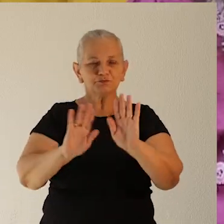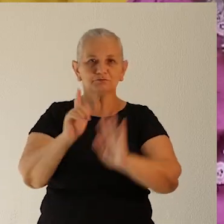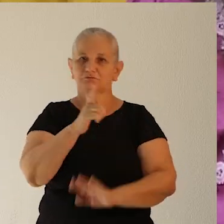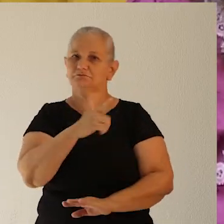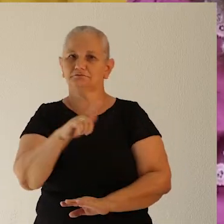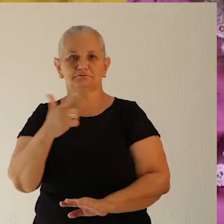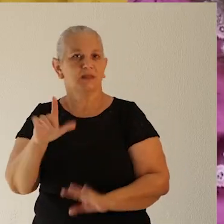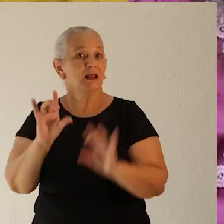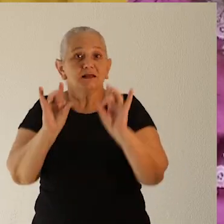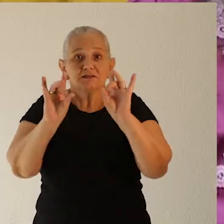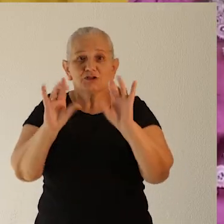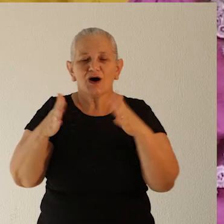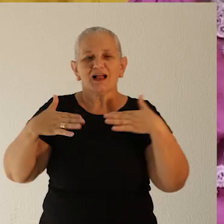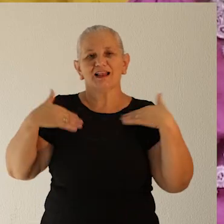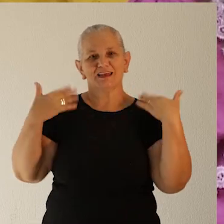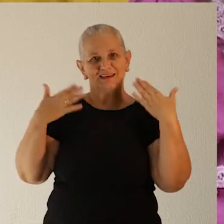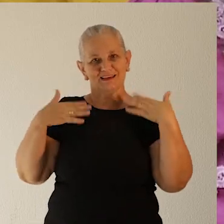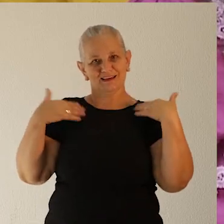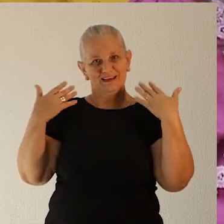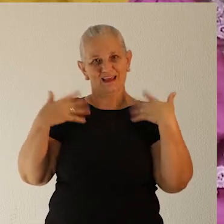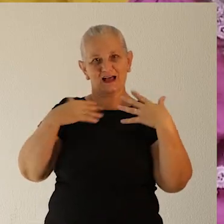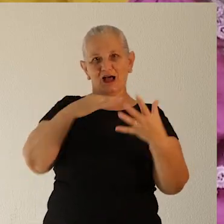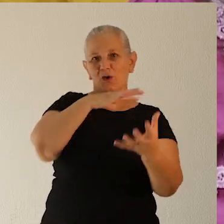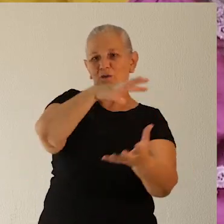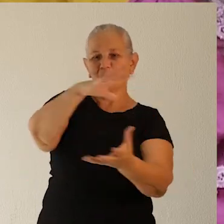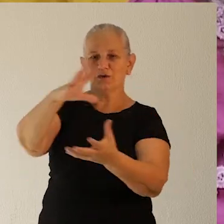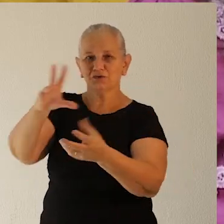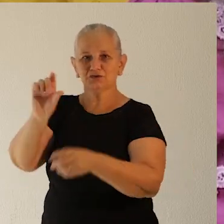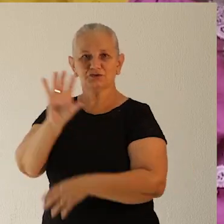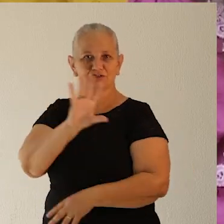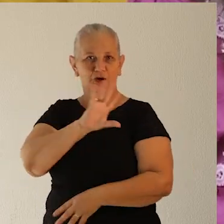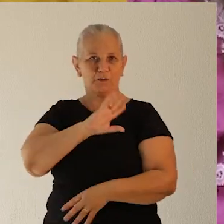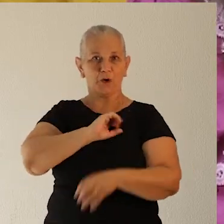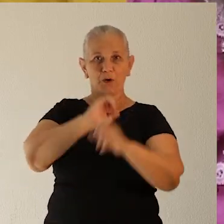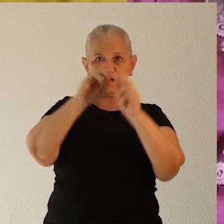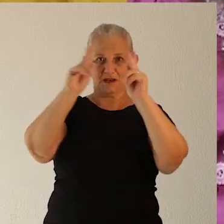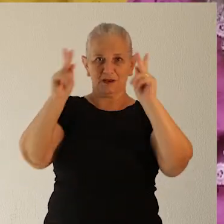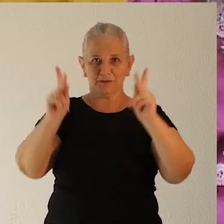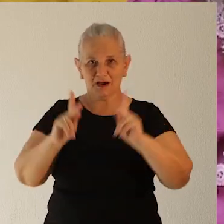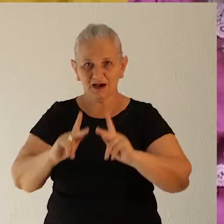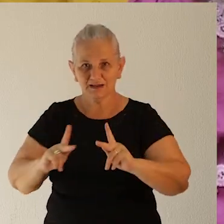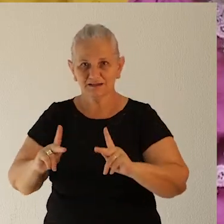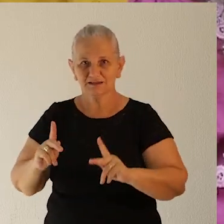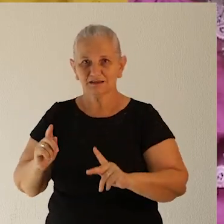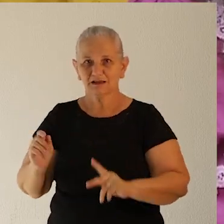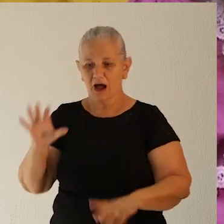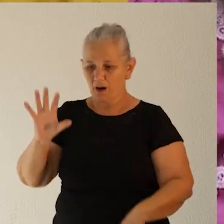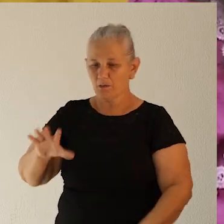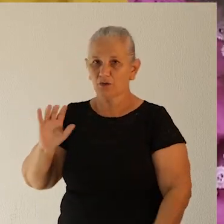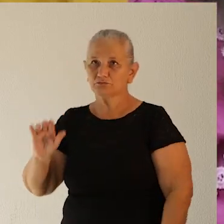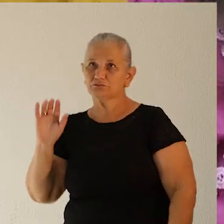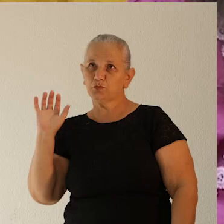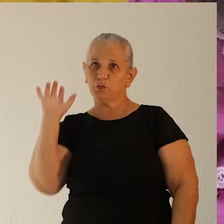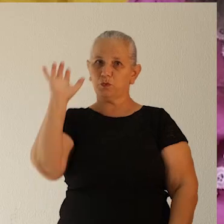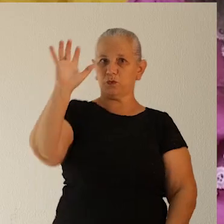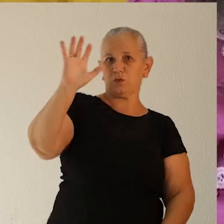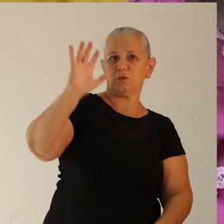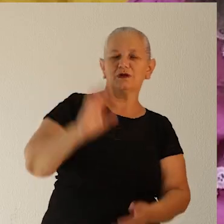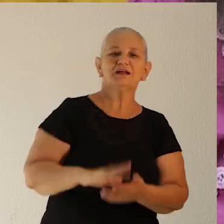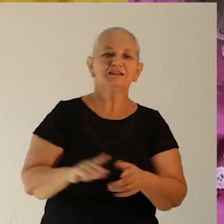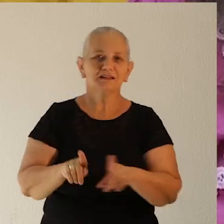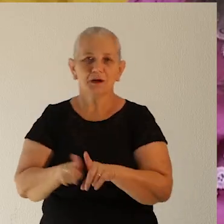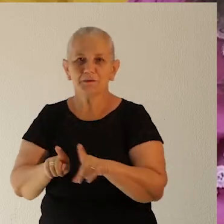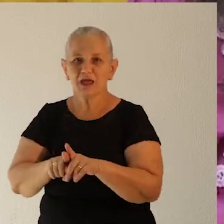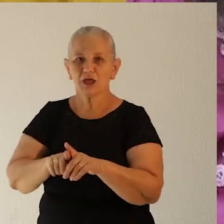só alegria de um mundo de amor e paz. Arremessa com a mão, desenrola o cordão, roda,